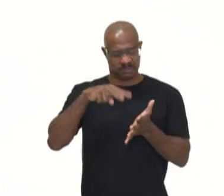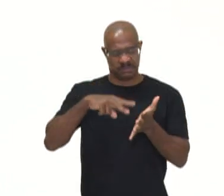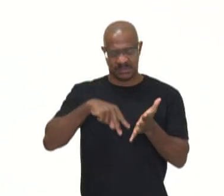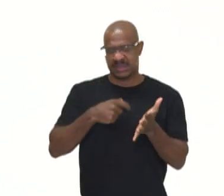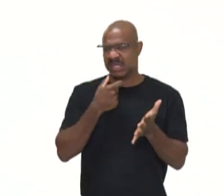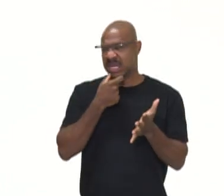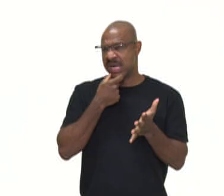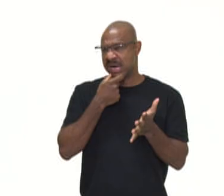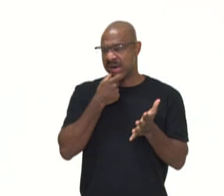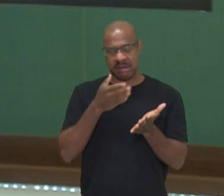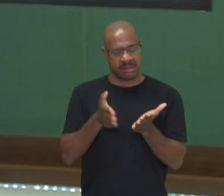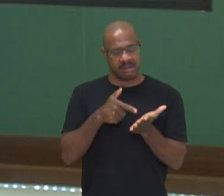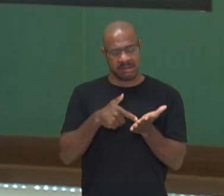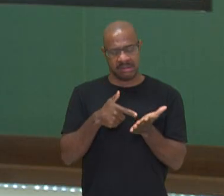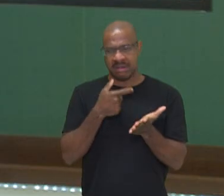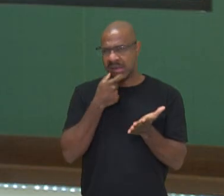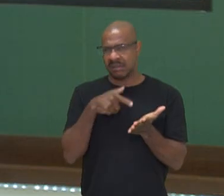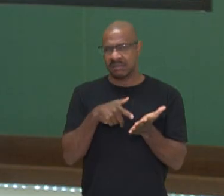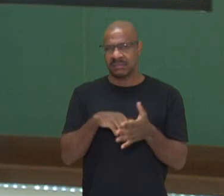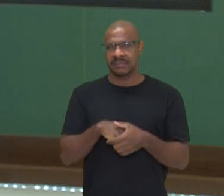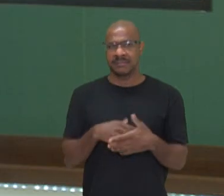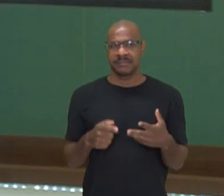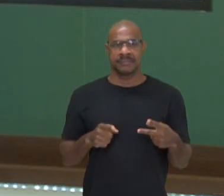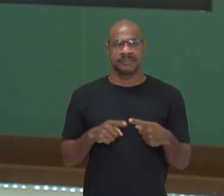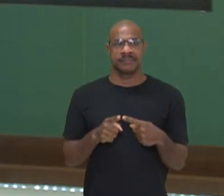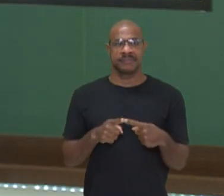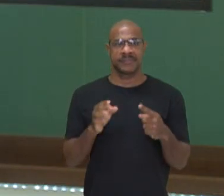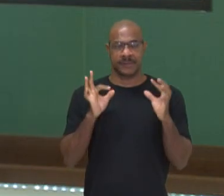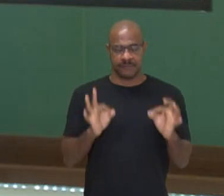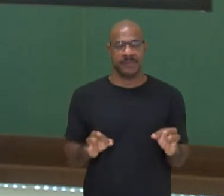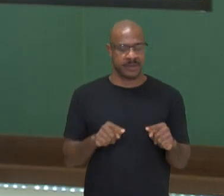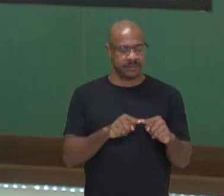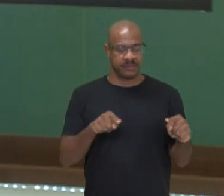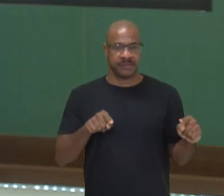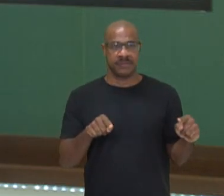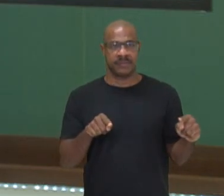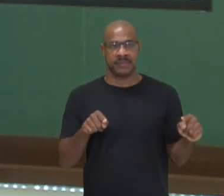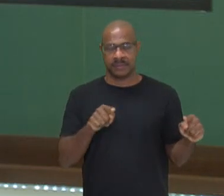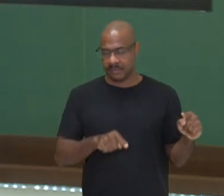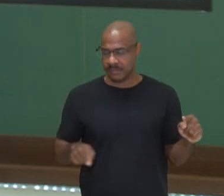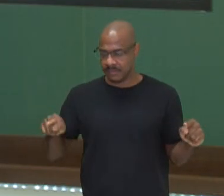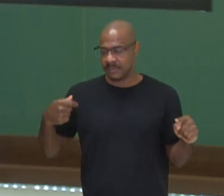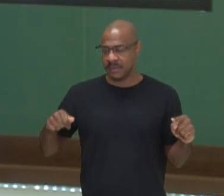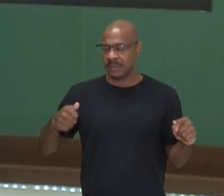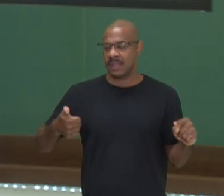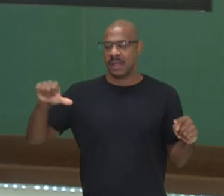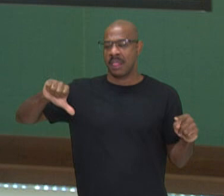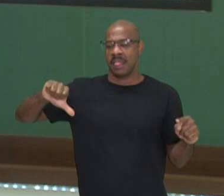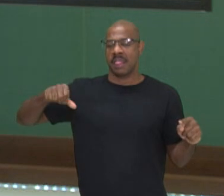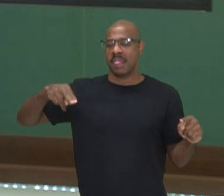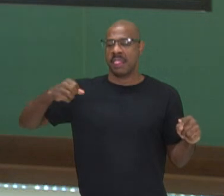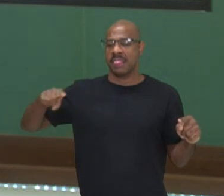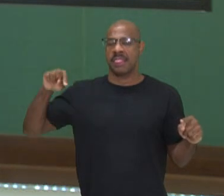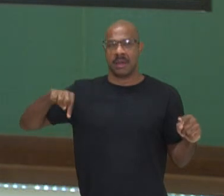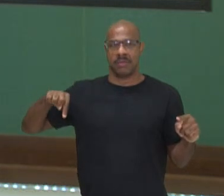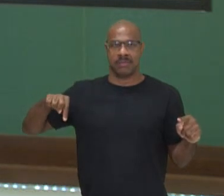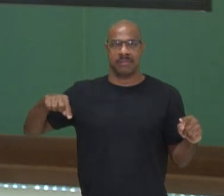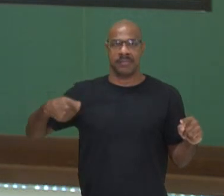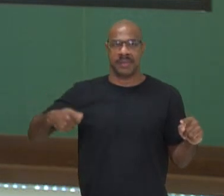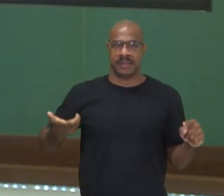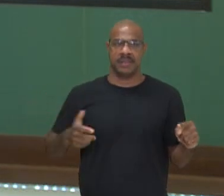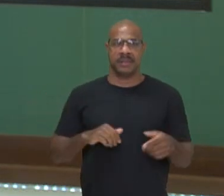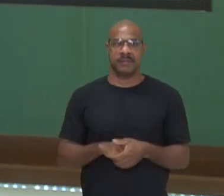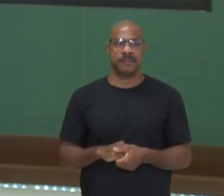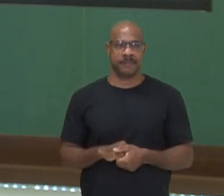mesma razão, né, gente? Aqui o verbo na frase está na afirmativa. Então a tag tem que ser negativa. Por isso que a gente utiliza o isn't nesse